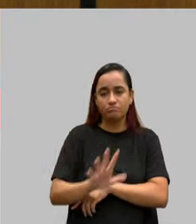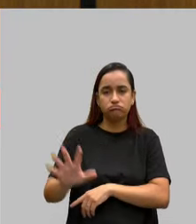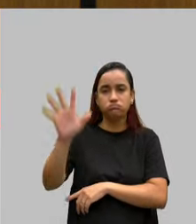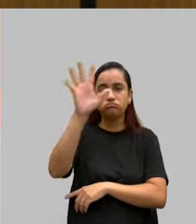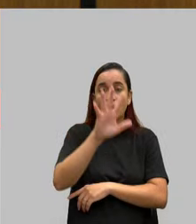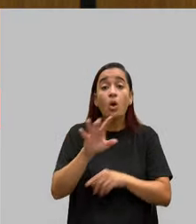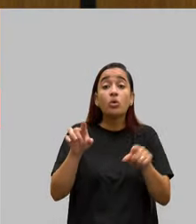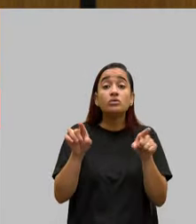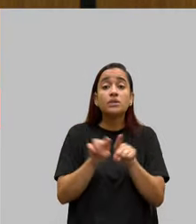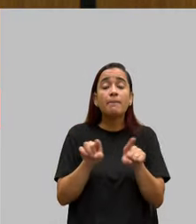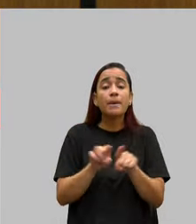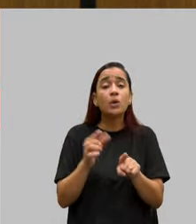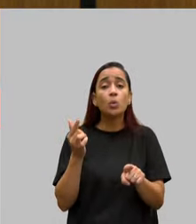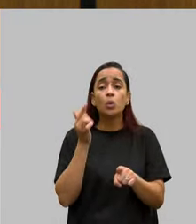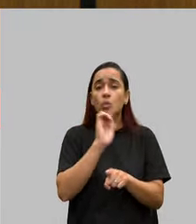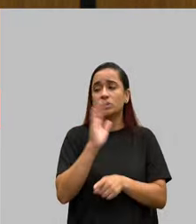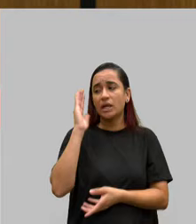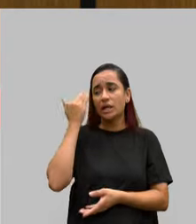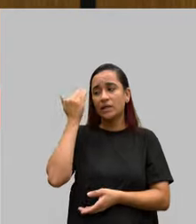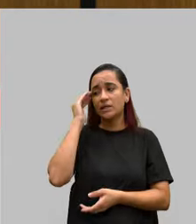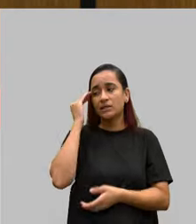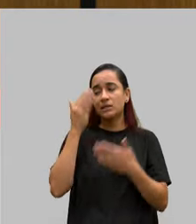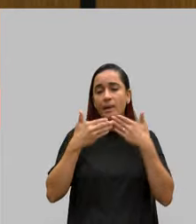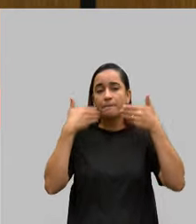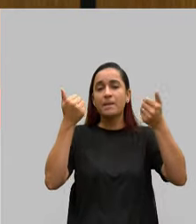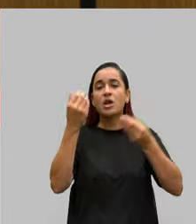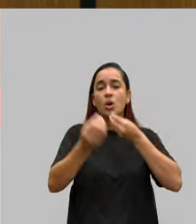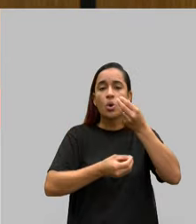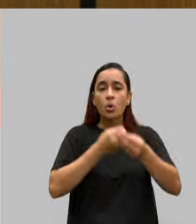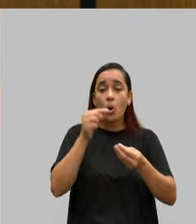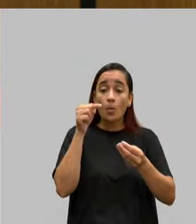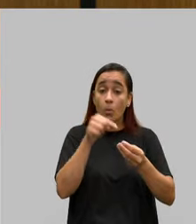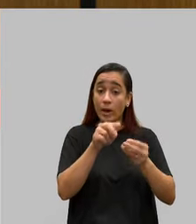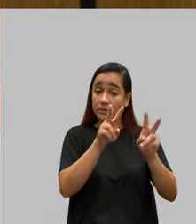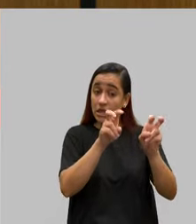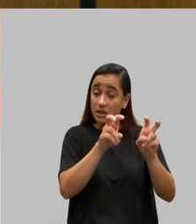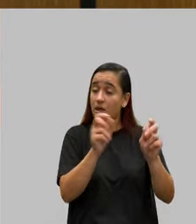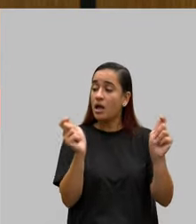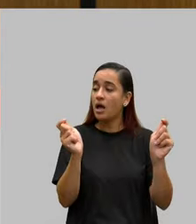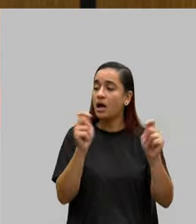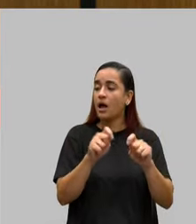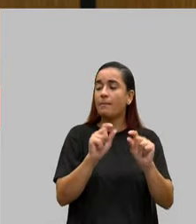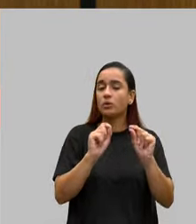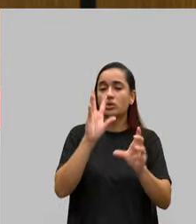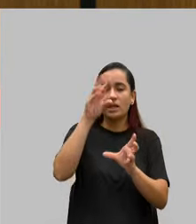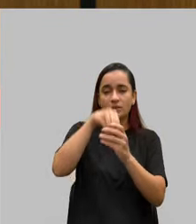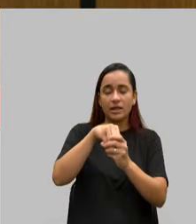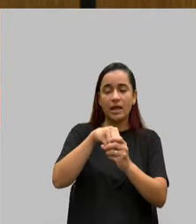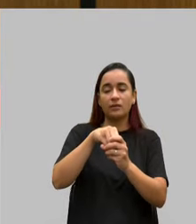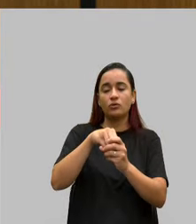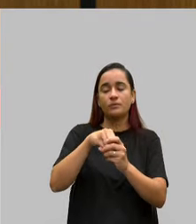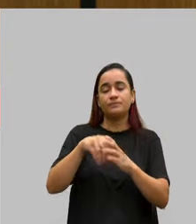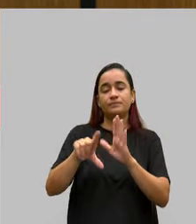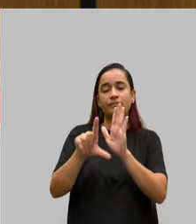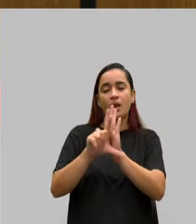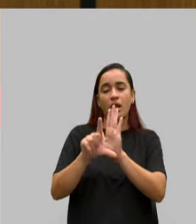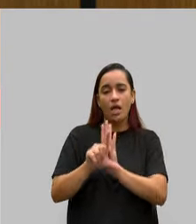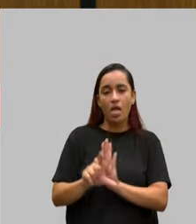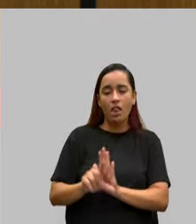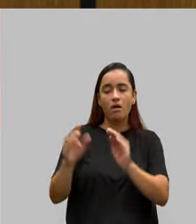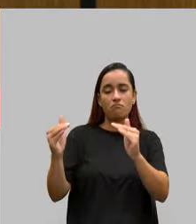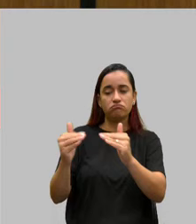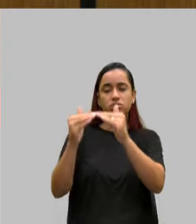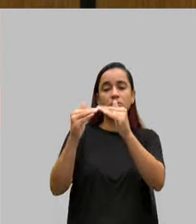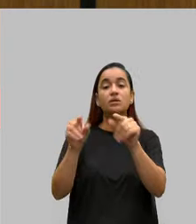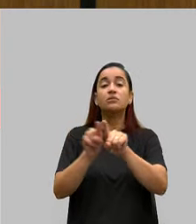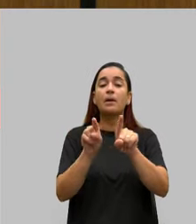melhor como é que essa questão pode ser assentada dentro de toda aí a a a legislação a regulação e a ciência